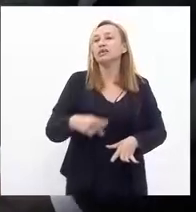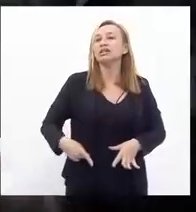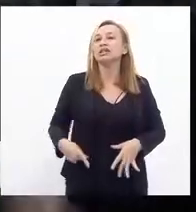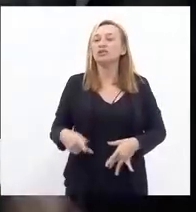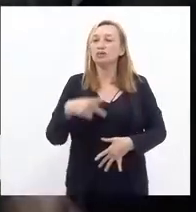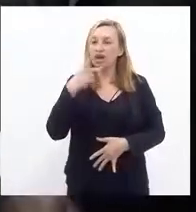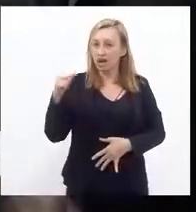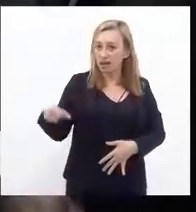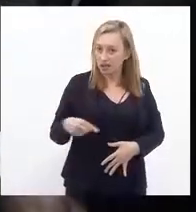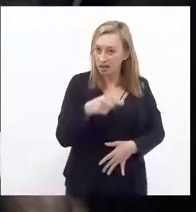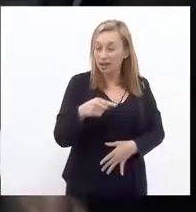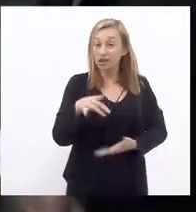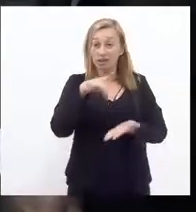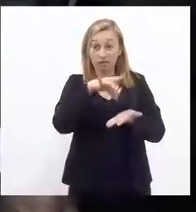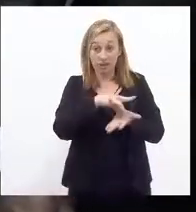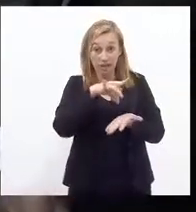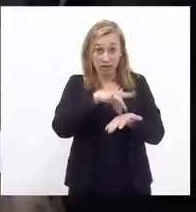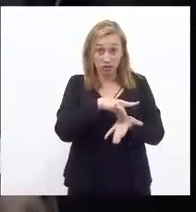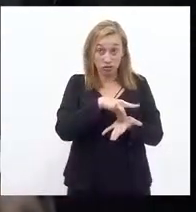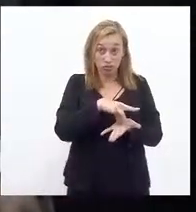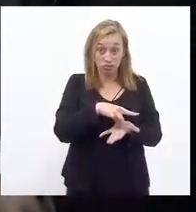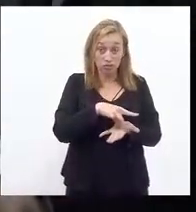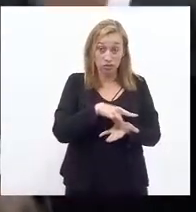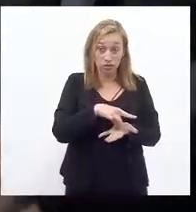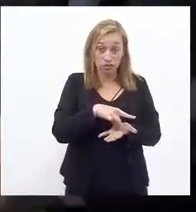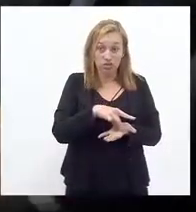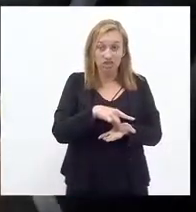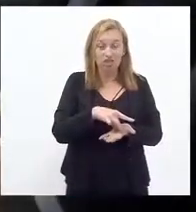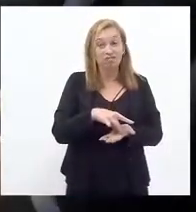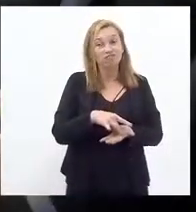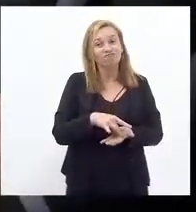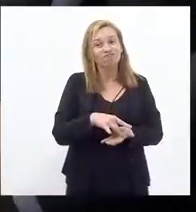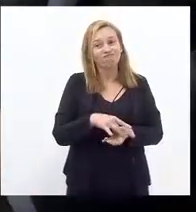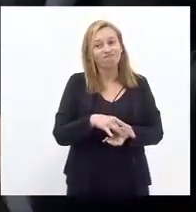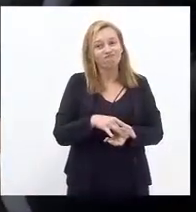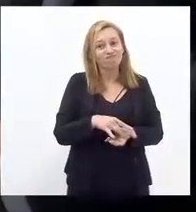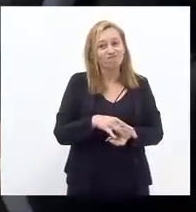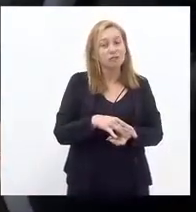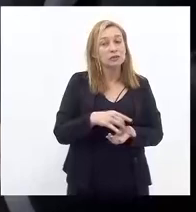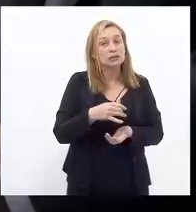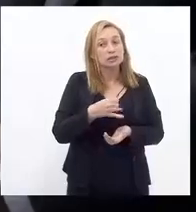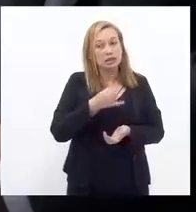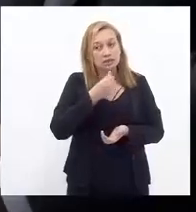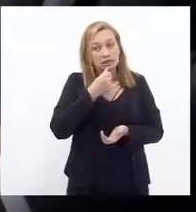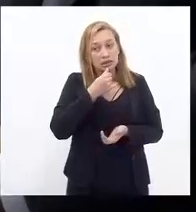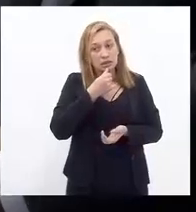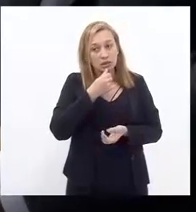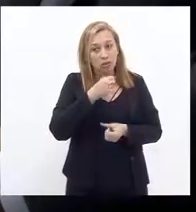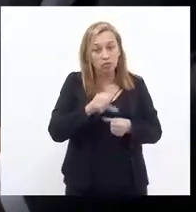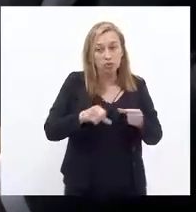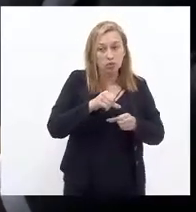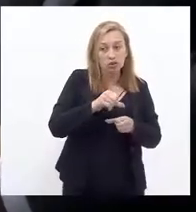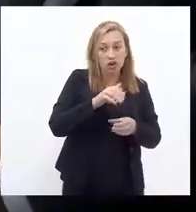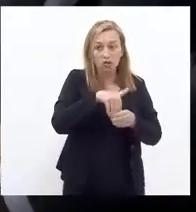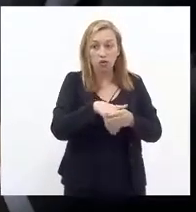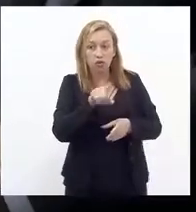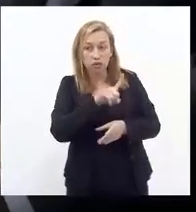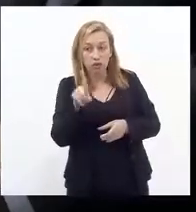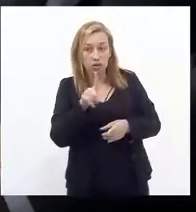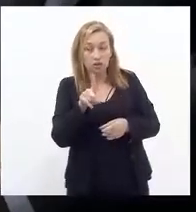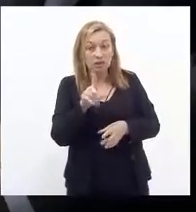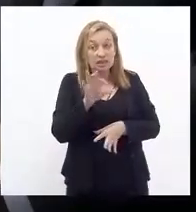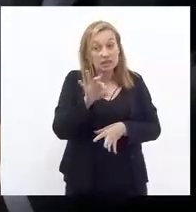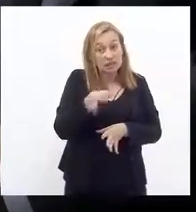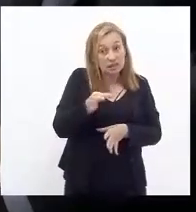falar que na verdade me incomodou muito mudar o meu voto para não e de